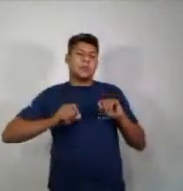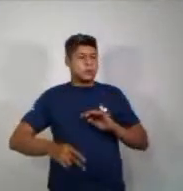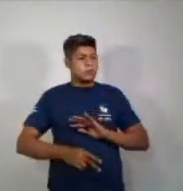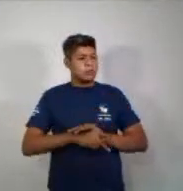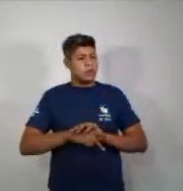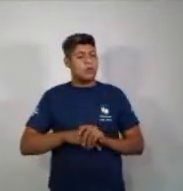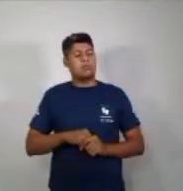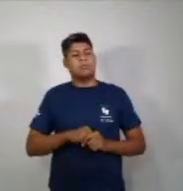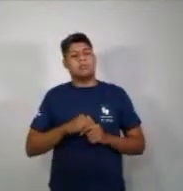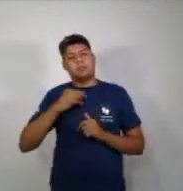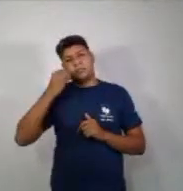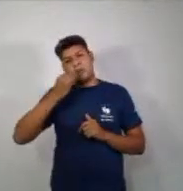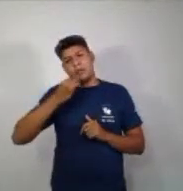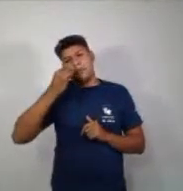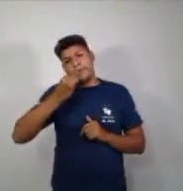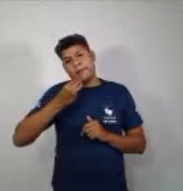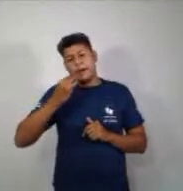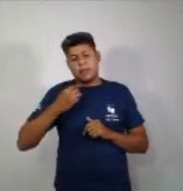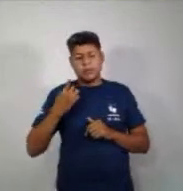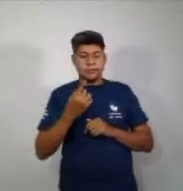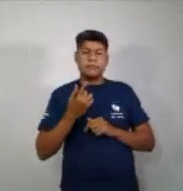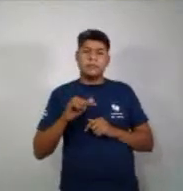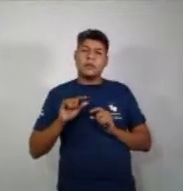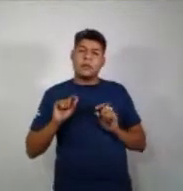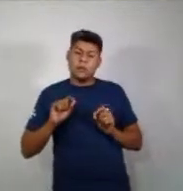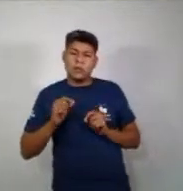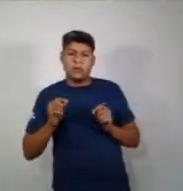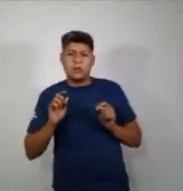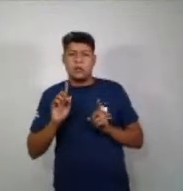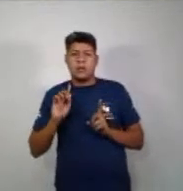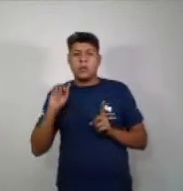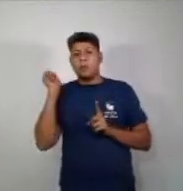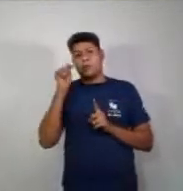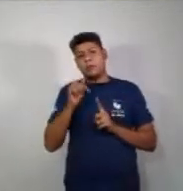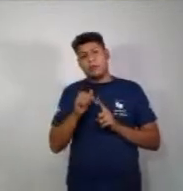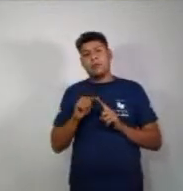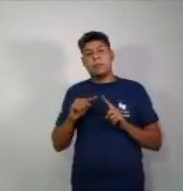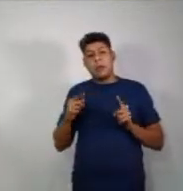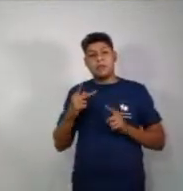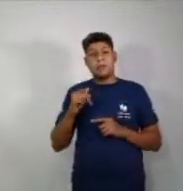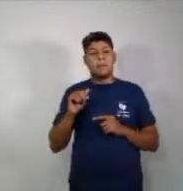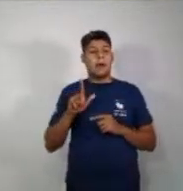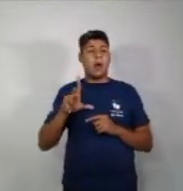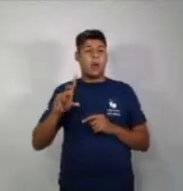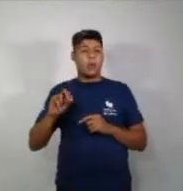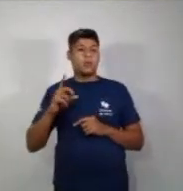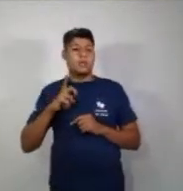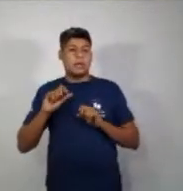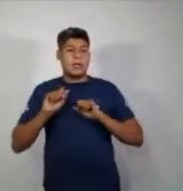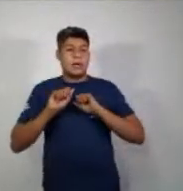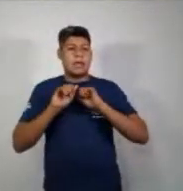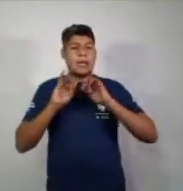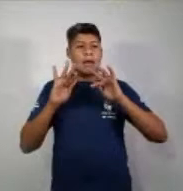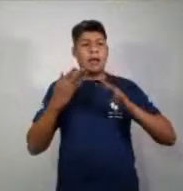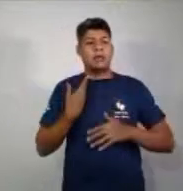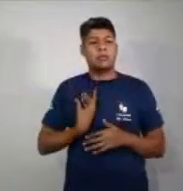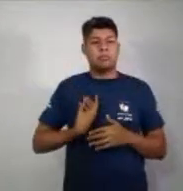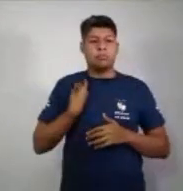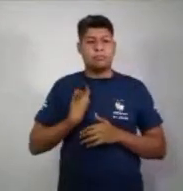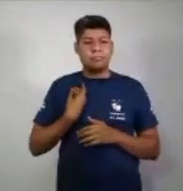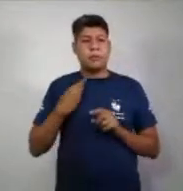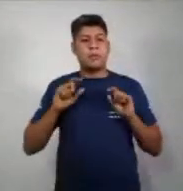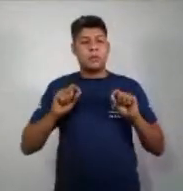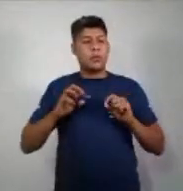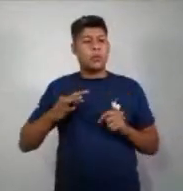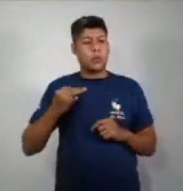menos experimentada, a gente não tenha esse alcance. Mas para o Paulo as coisas estavam bastante claras. Então, isso